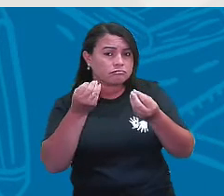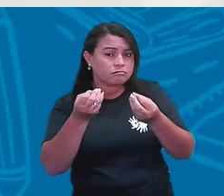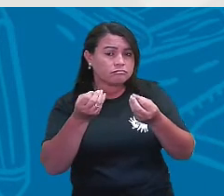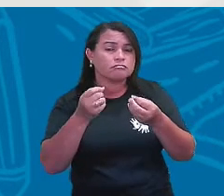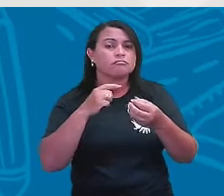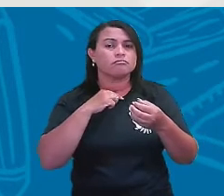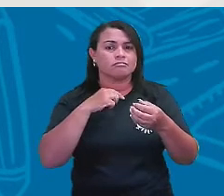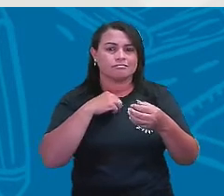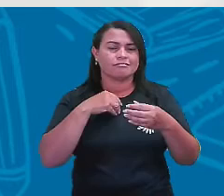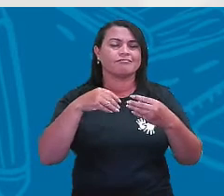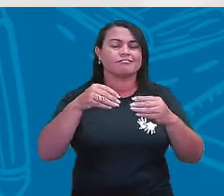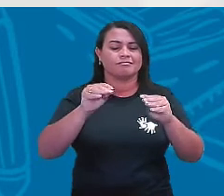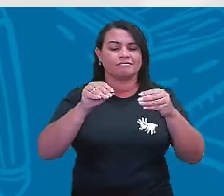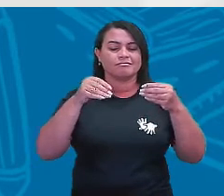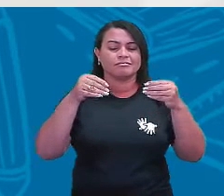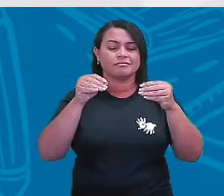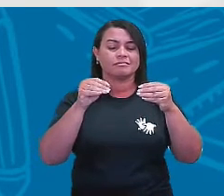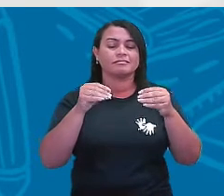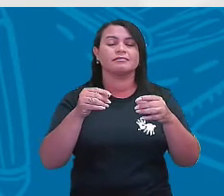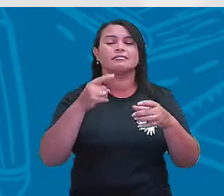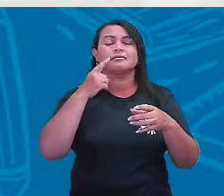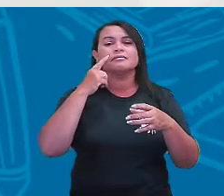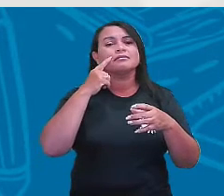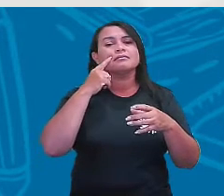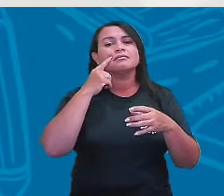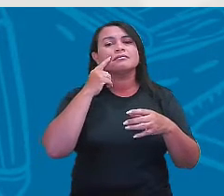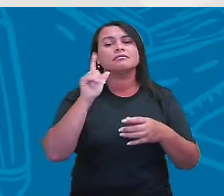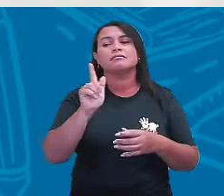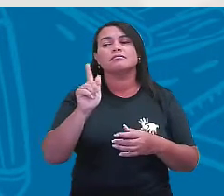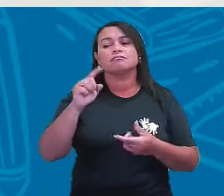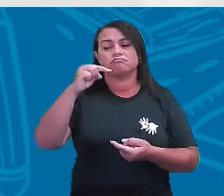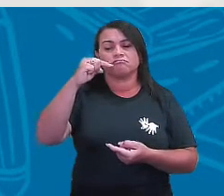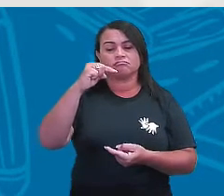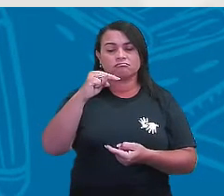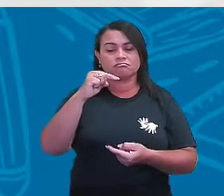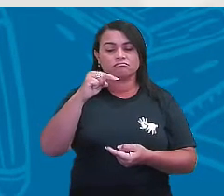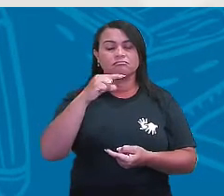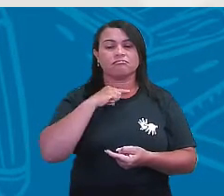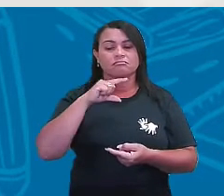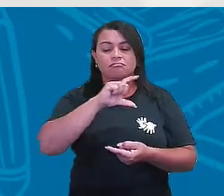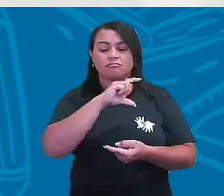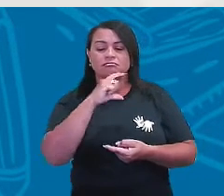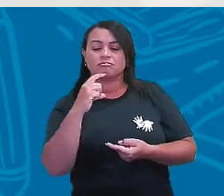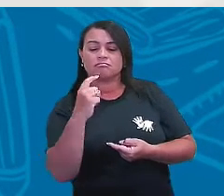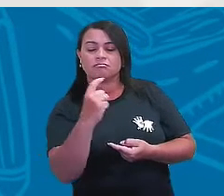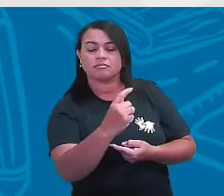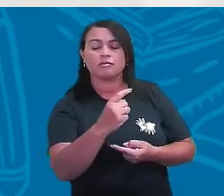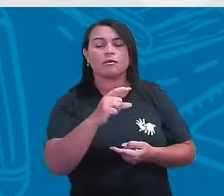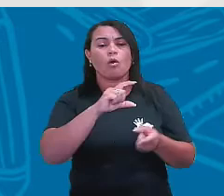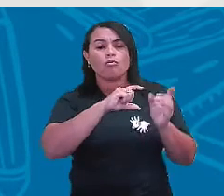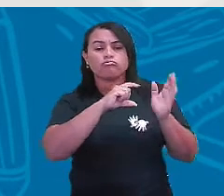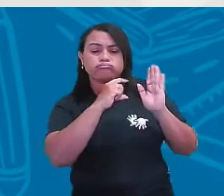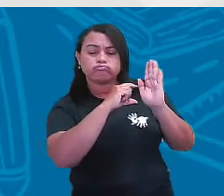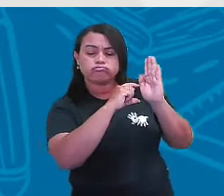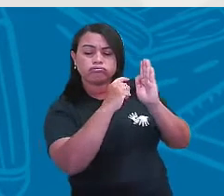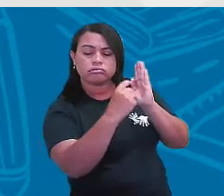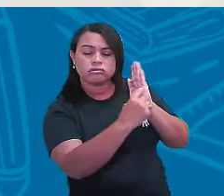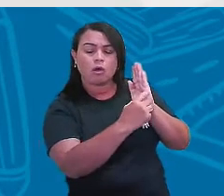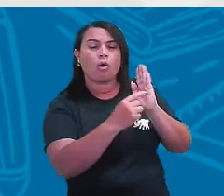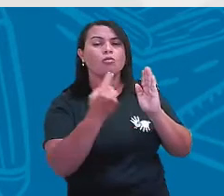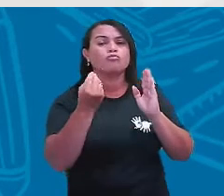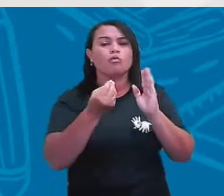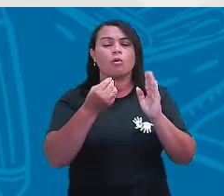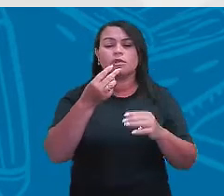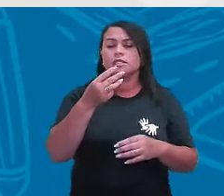certo, gente? Na embalagem de refrigerante vai ter lá 2 litros, na de suco vai ter lá 350,